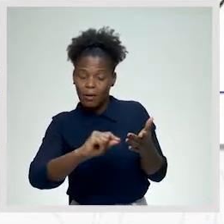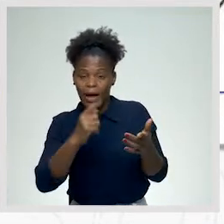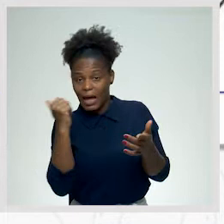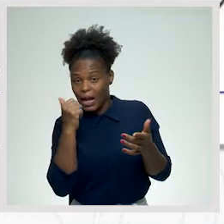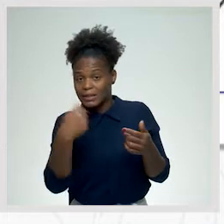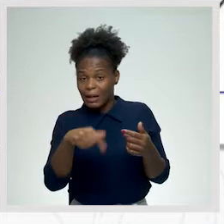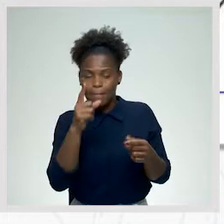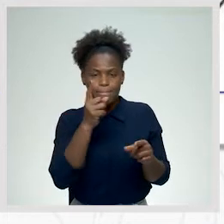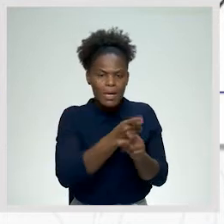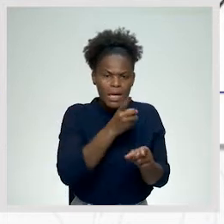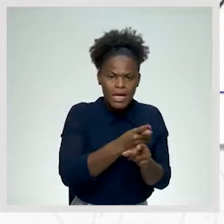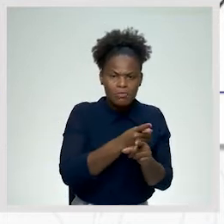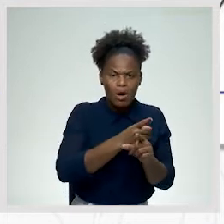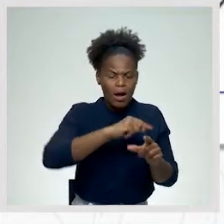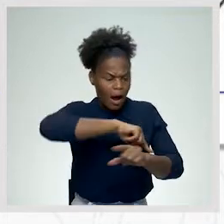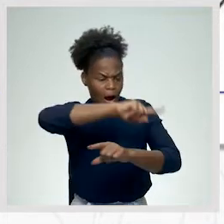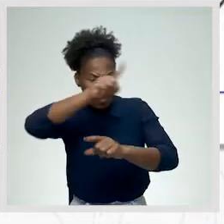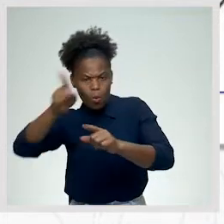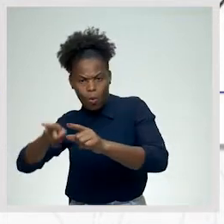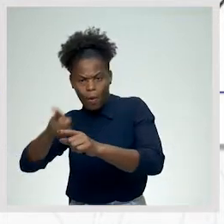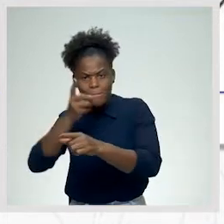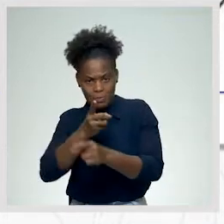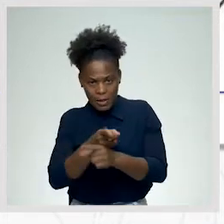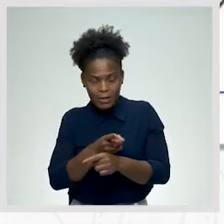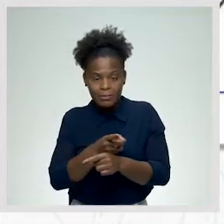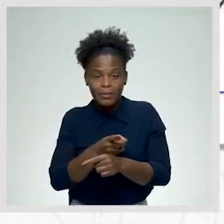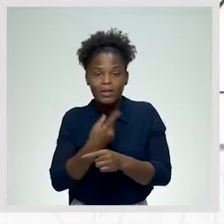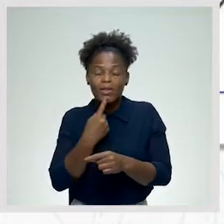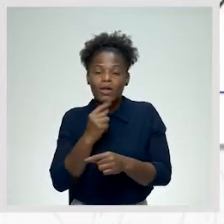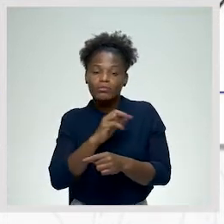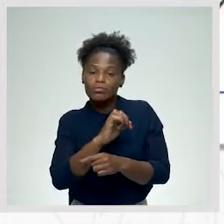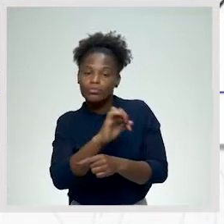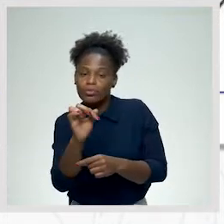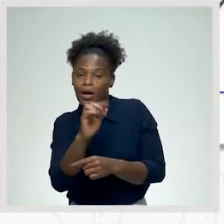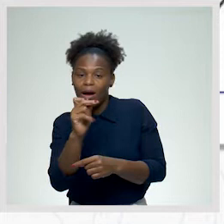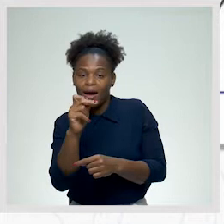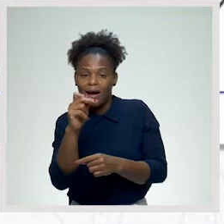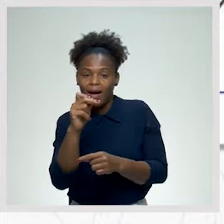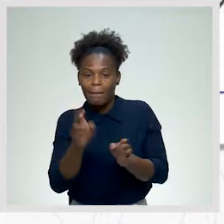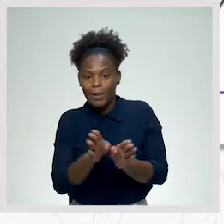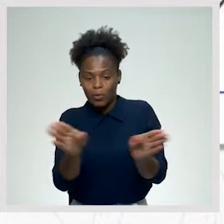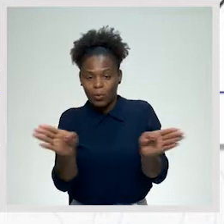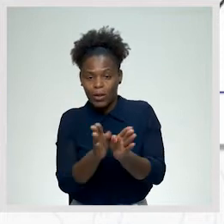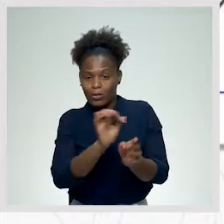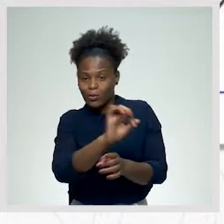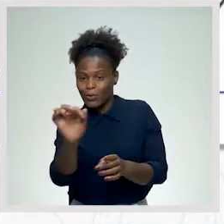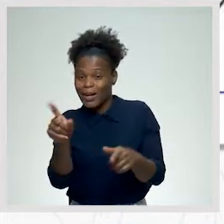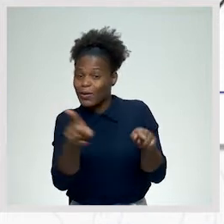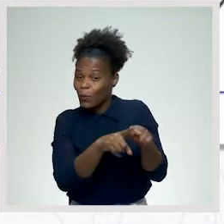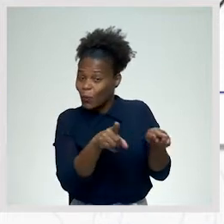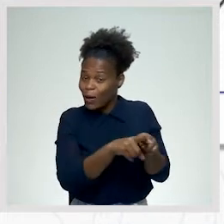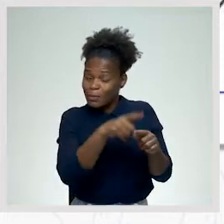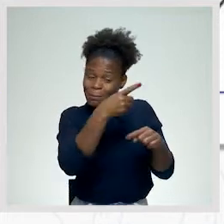têm o mesmo arco correspondente, então as suas amplitudes são iguais